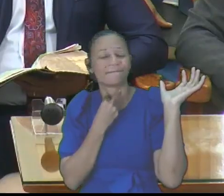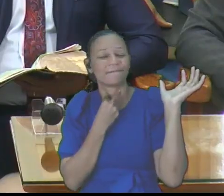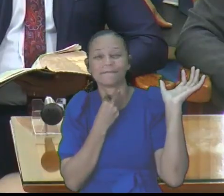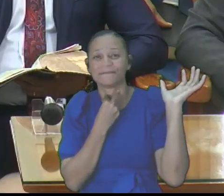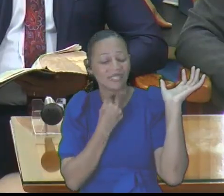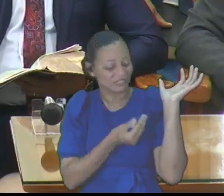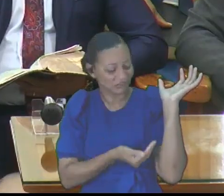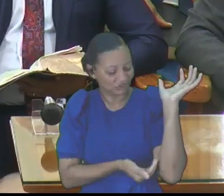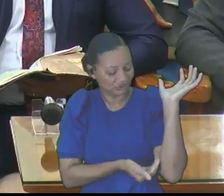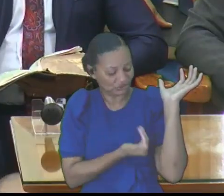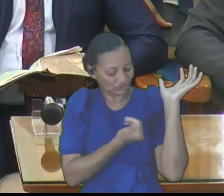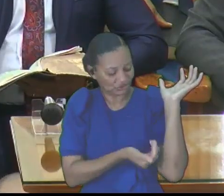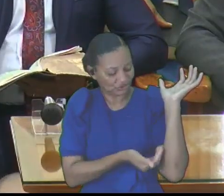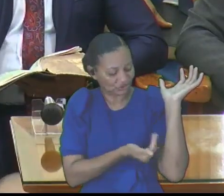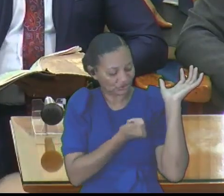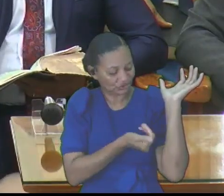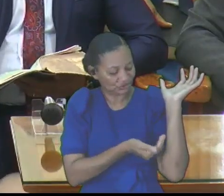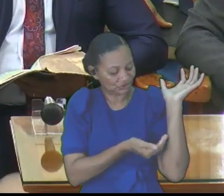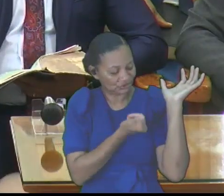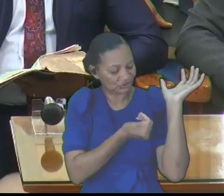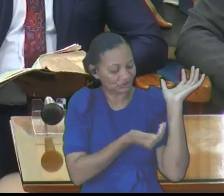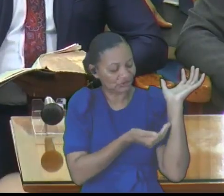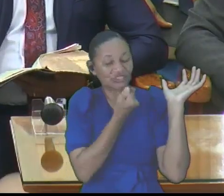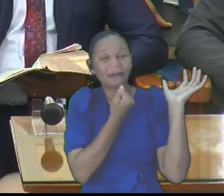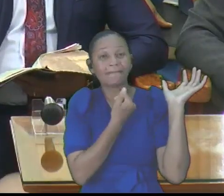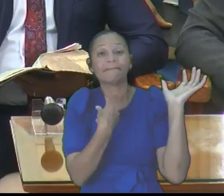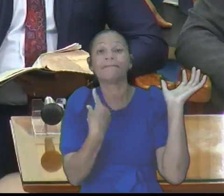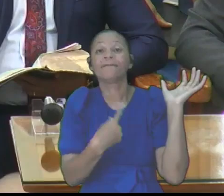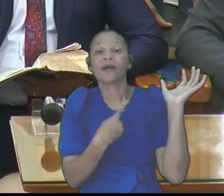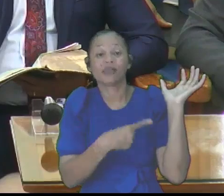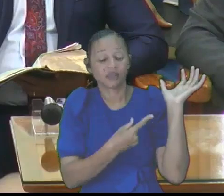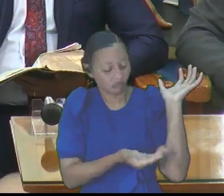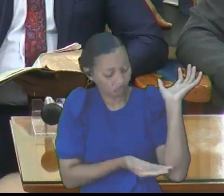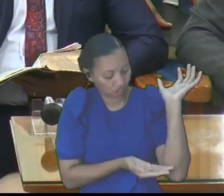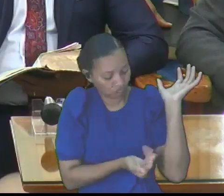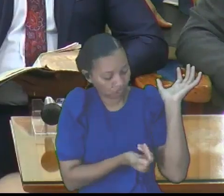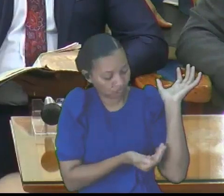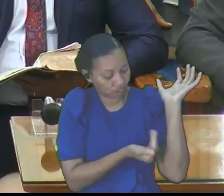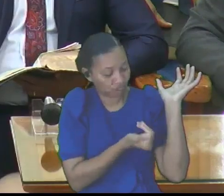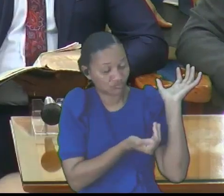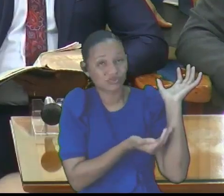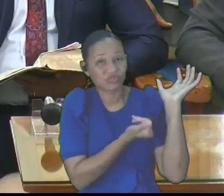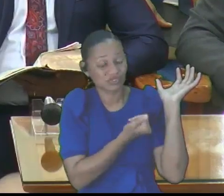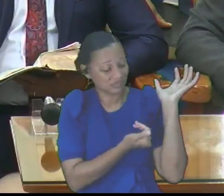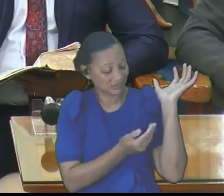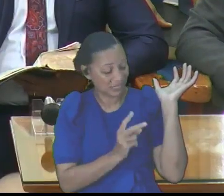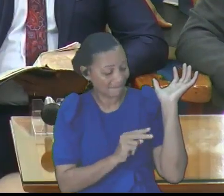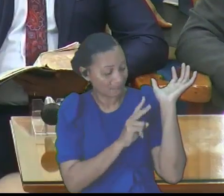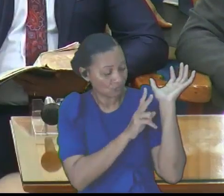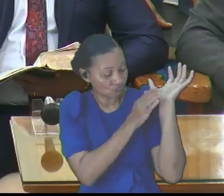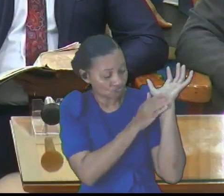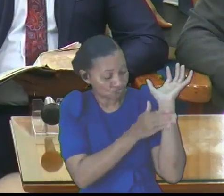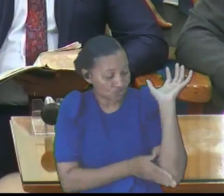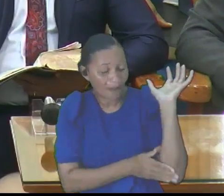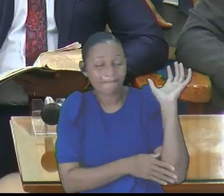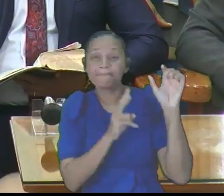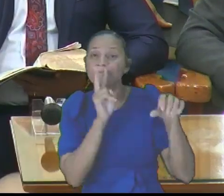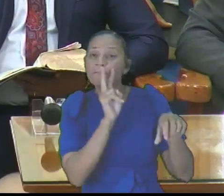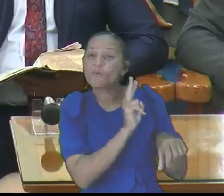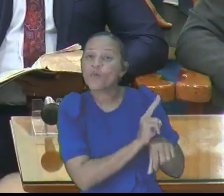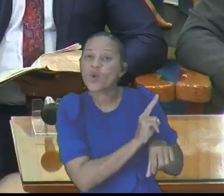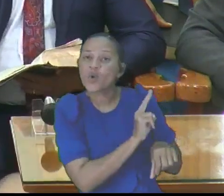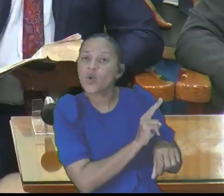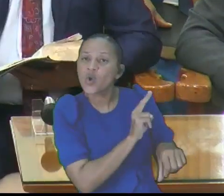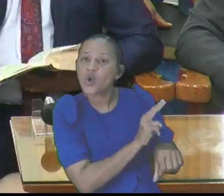pode tirar a casca da árvore. Porque a casca da árvore é quem protege a árvore.